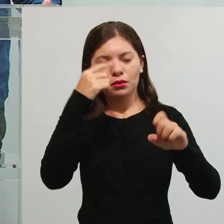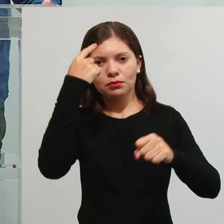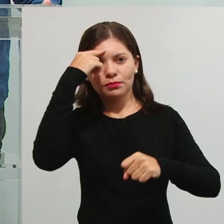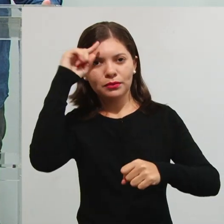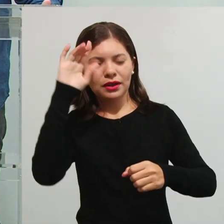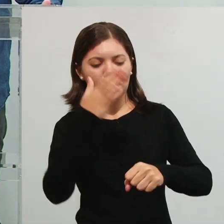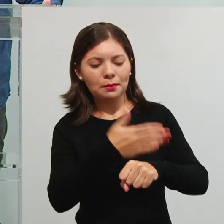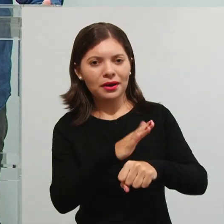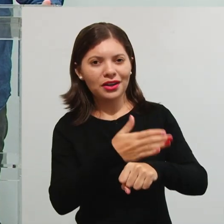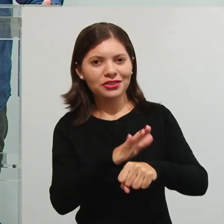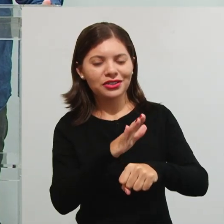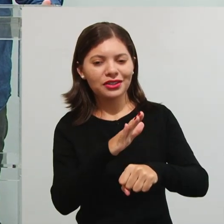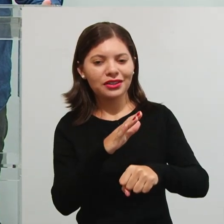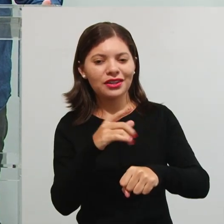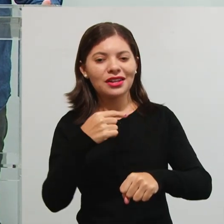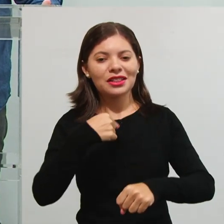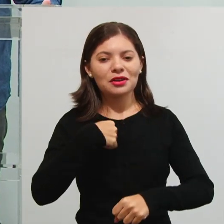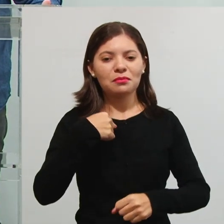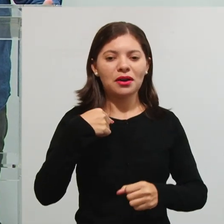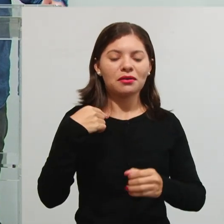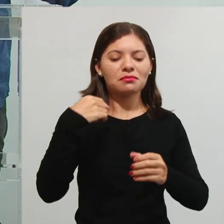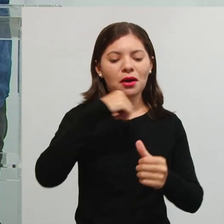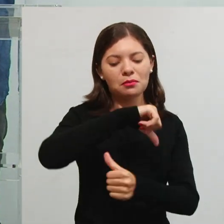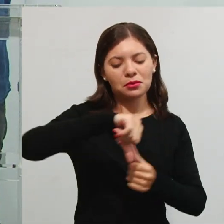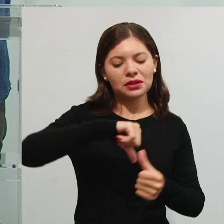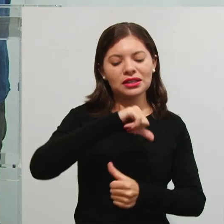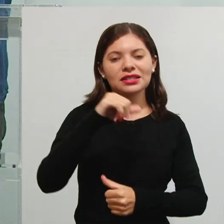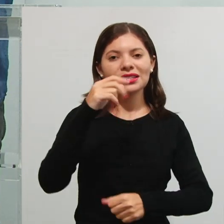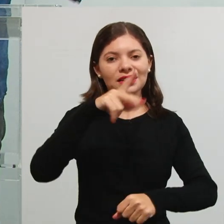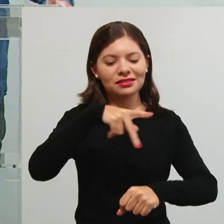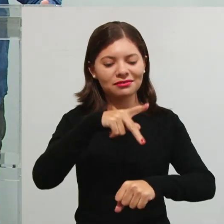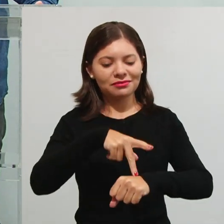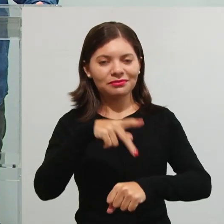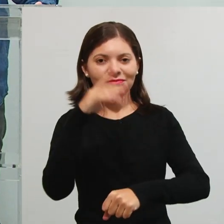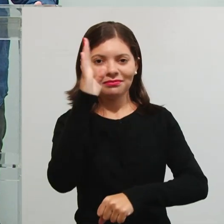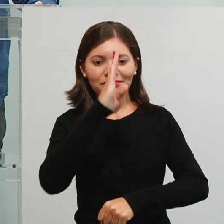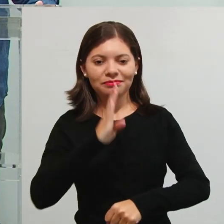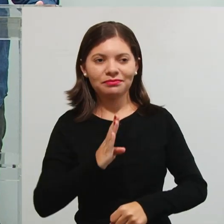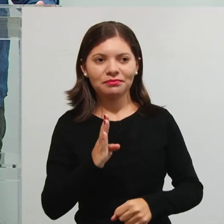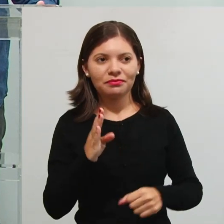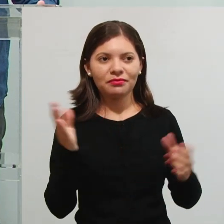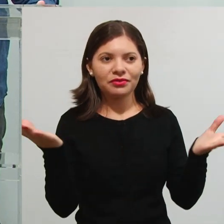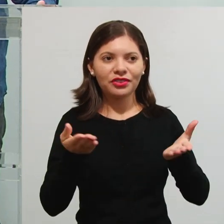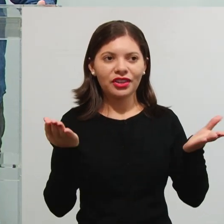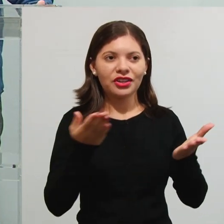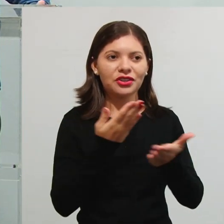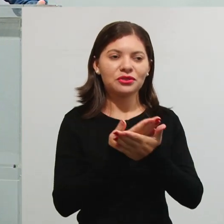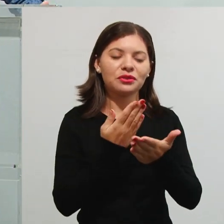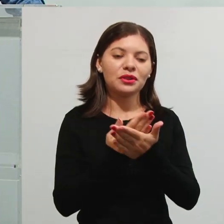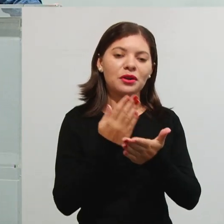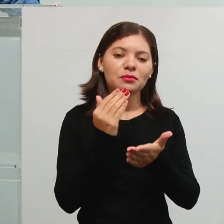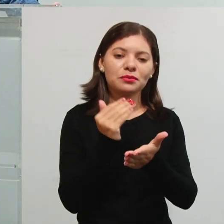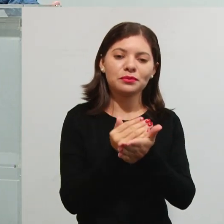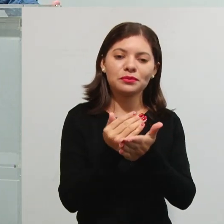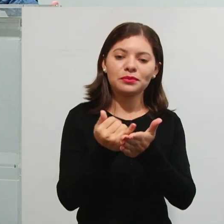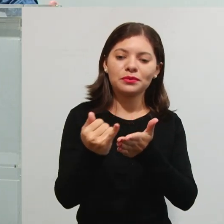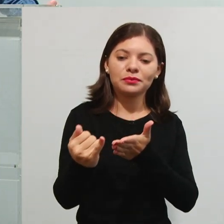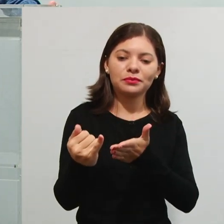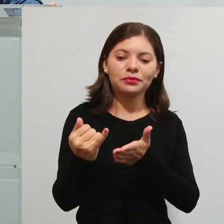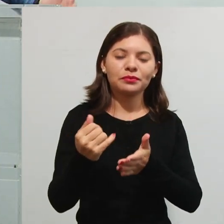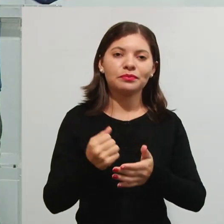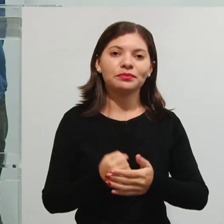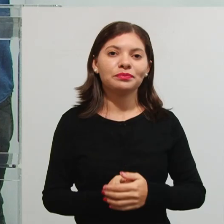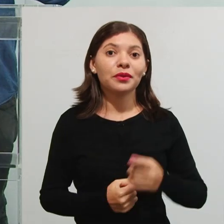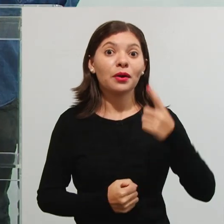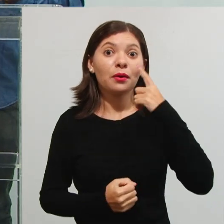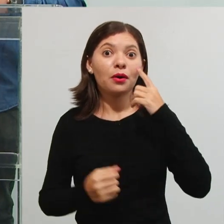mas também no desenvolvimento do nosso país, ok? Então nós já vimos essa breve introdução do conteúdo, agora eu quero te mostrar algo um pouco